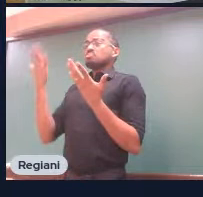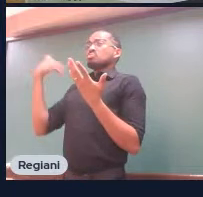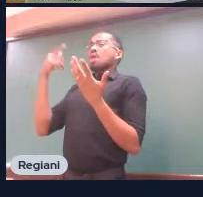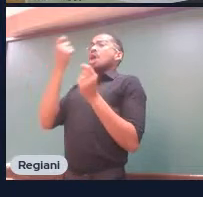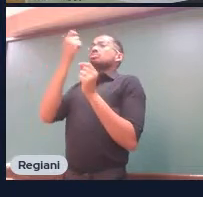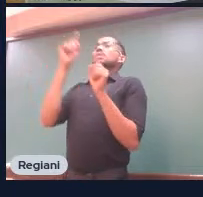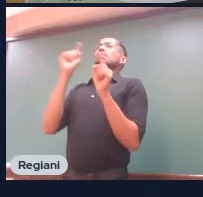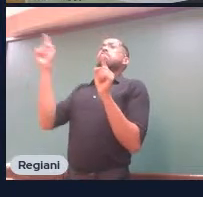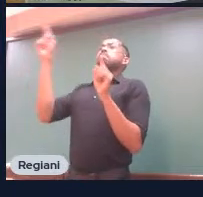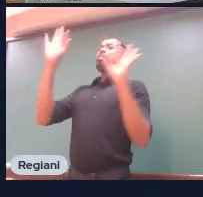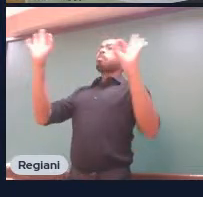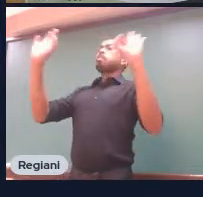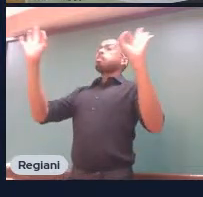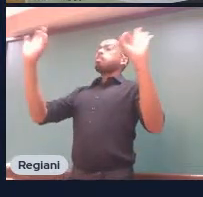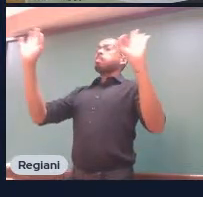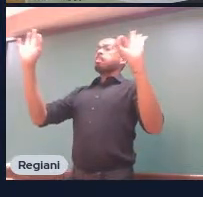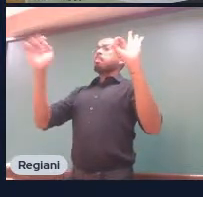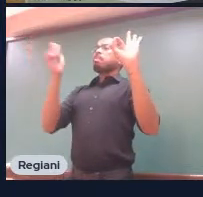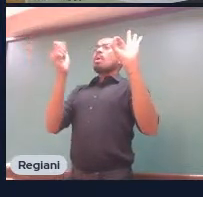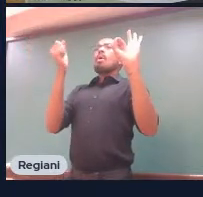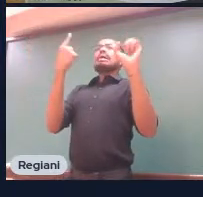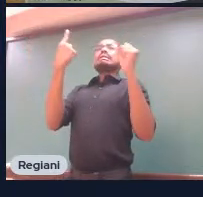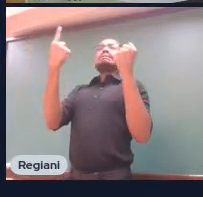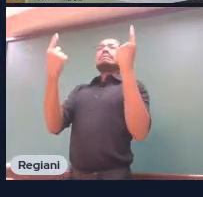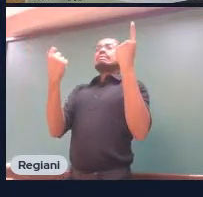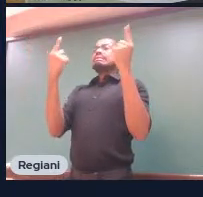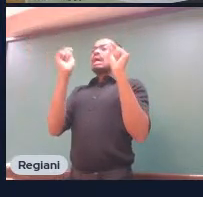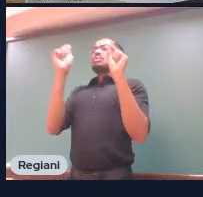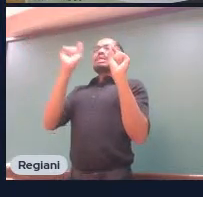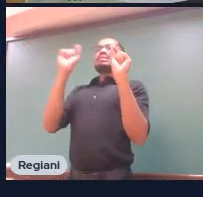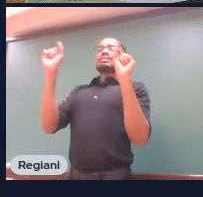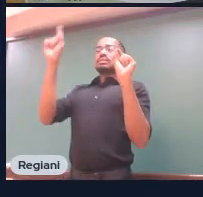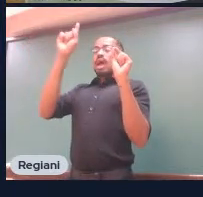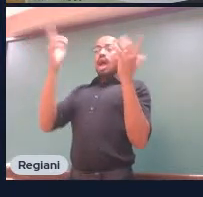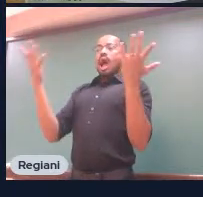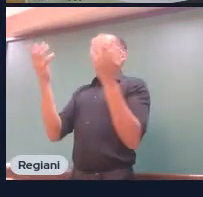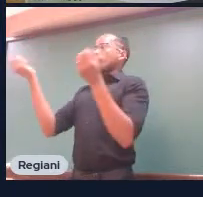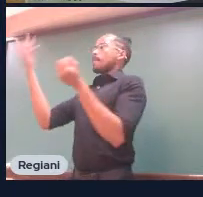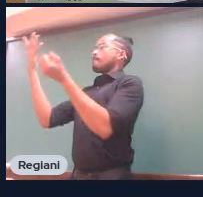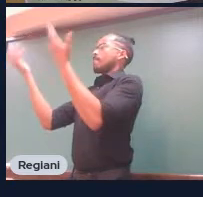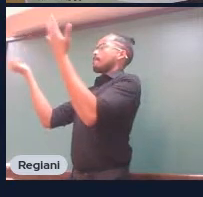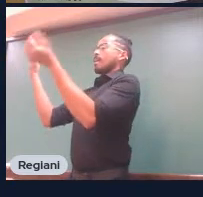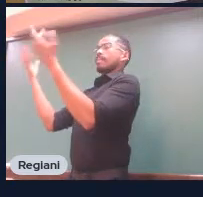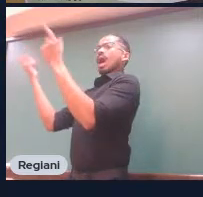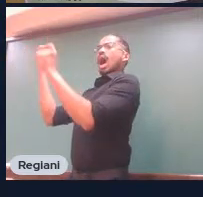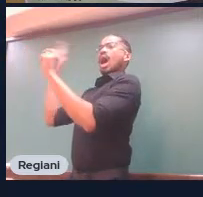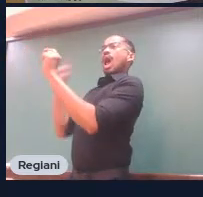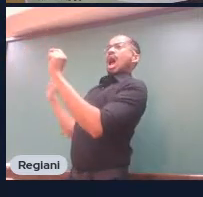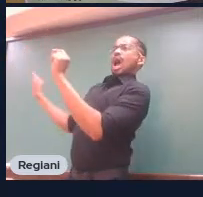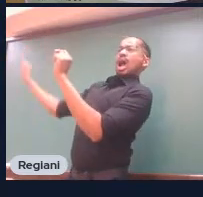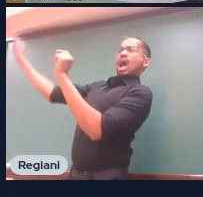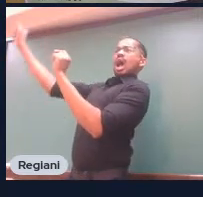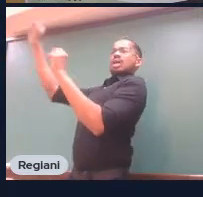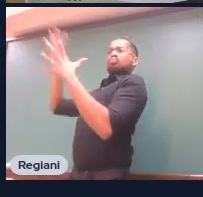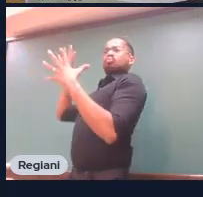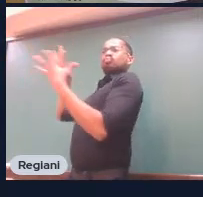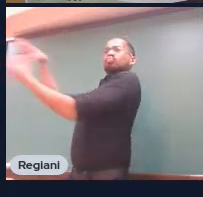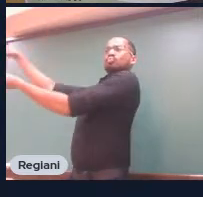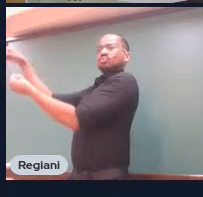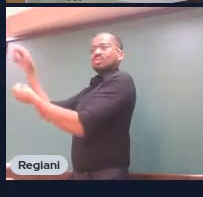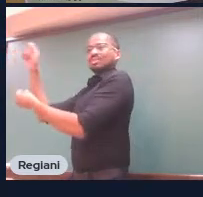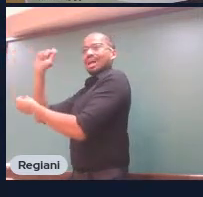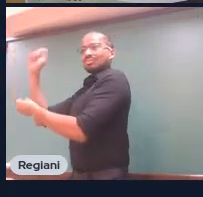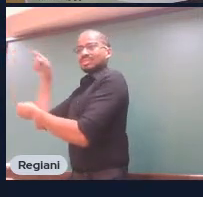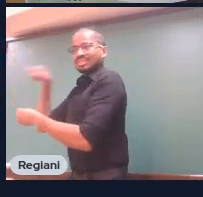nenhuma associação continental, de poucas associações continentais para todos os continentes envolvidos,